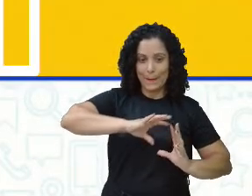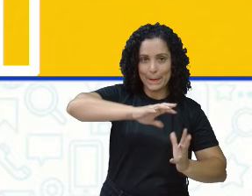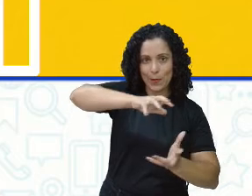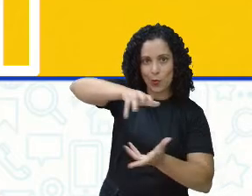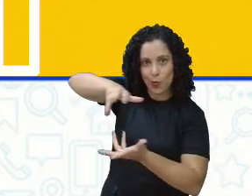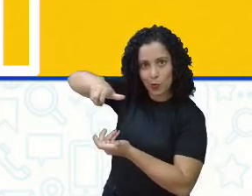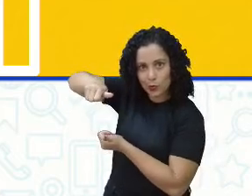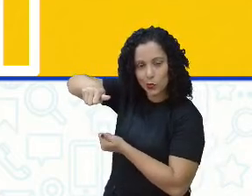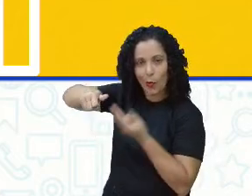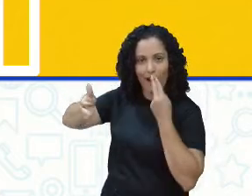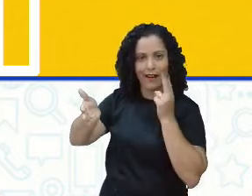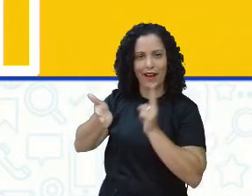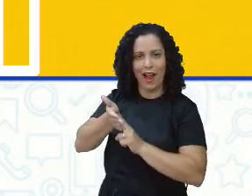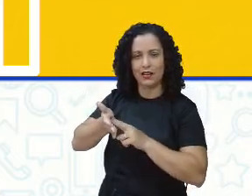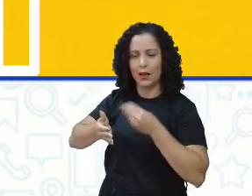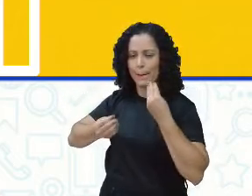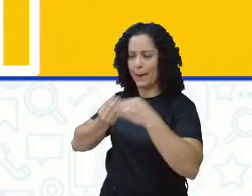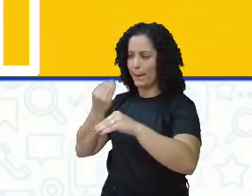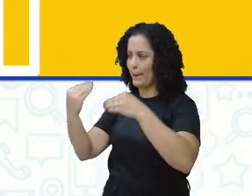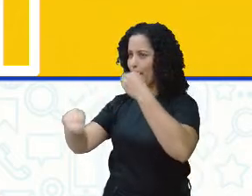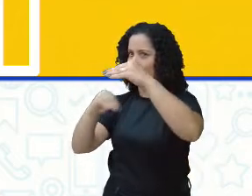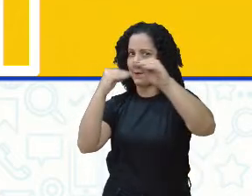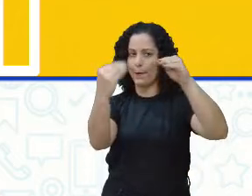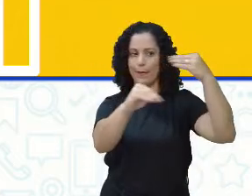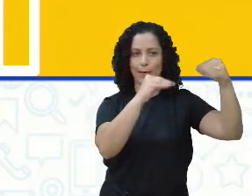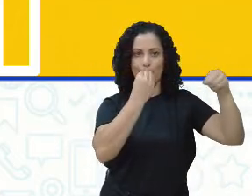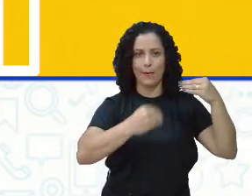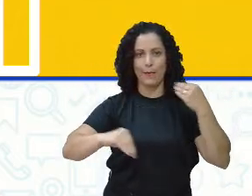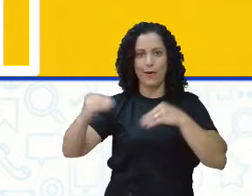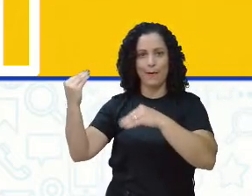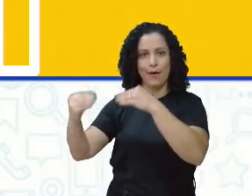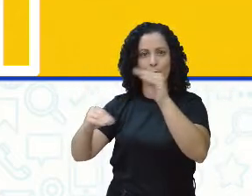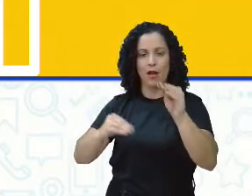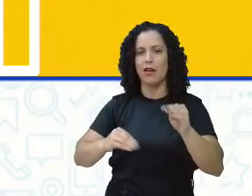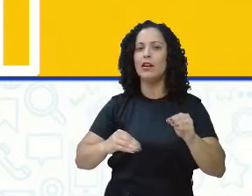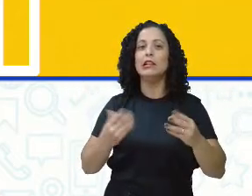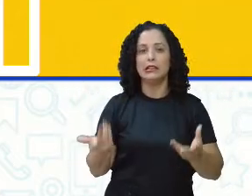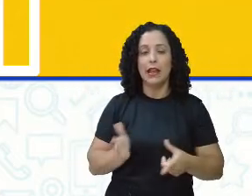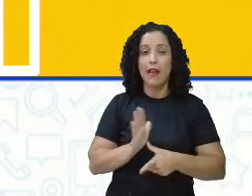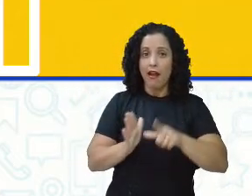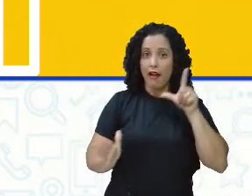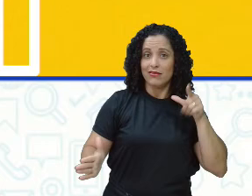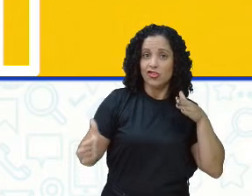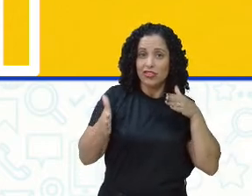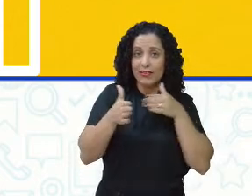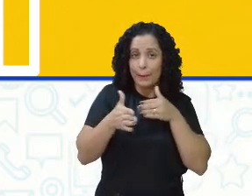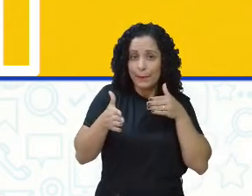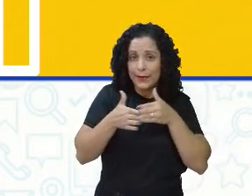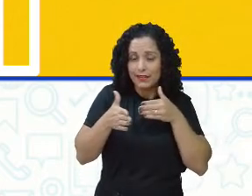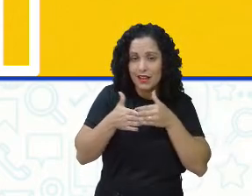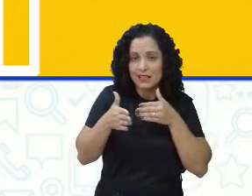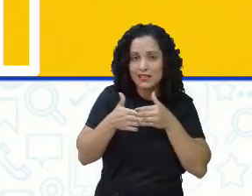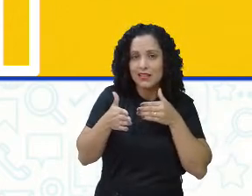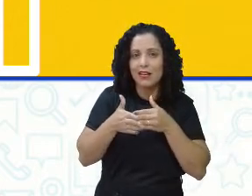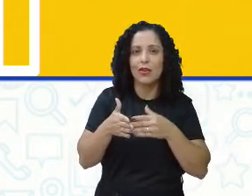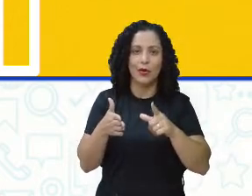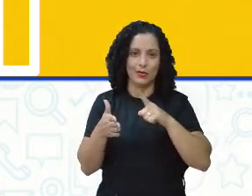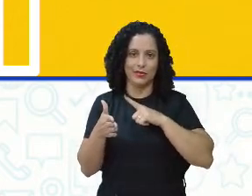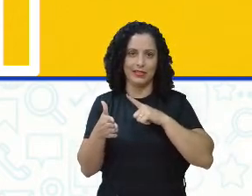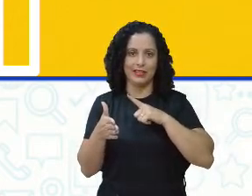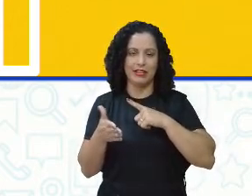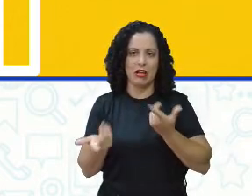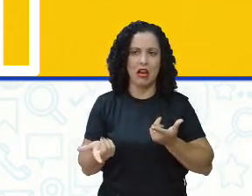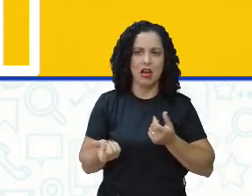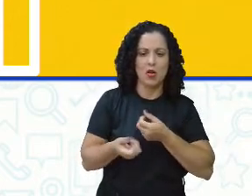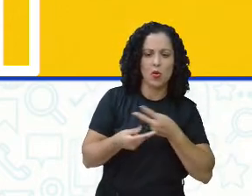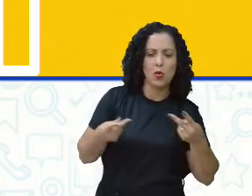levando correspondência de qualquer pessoa. Então, se antes a gente tinha uma limitação espacial, seja por questões de interesse